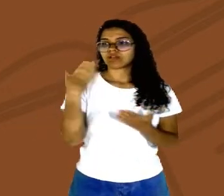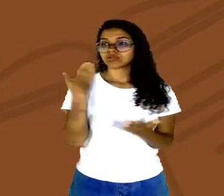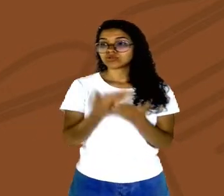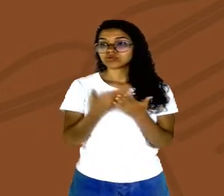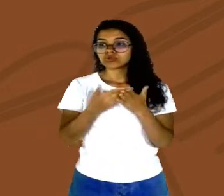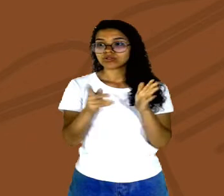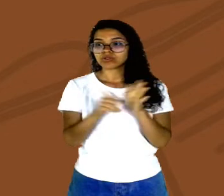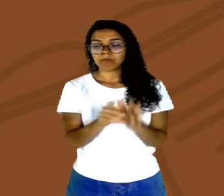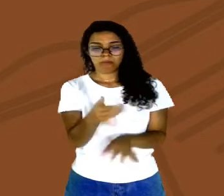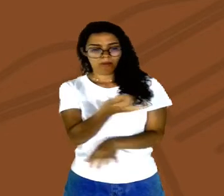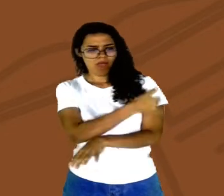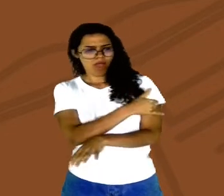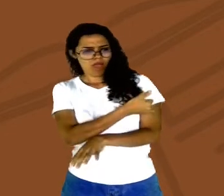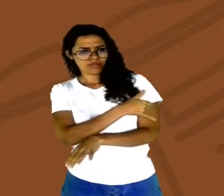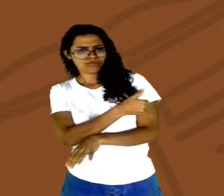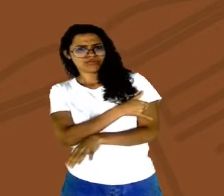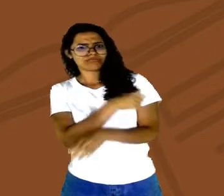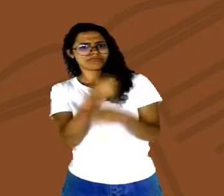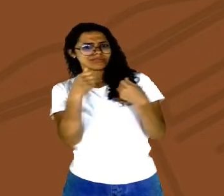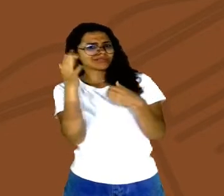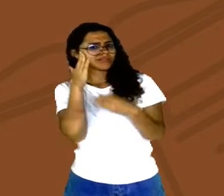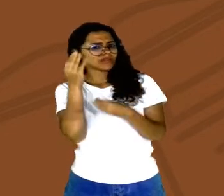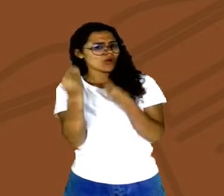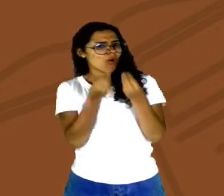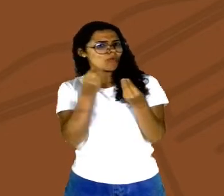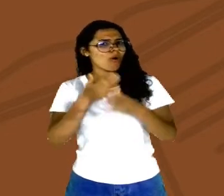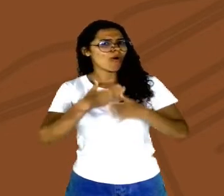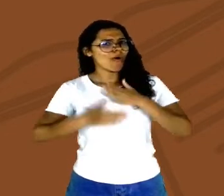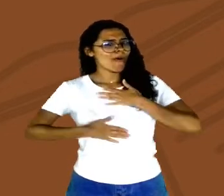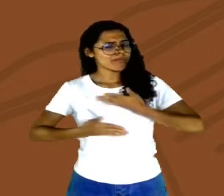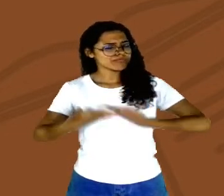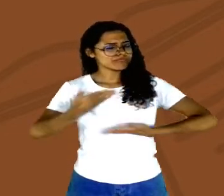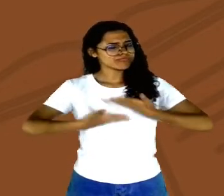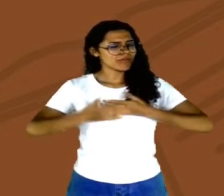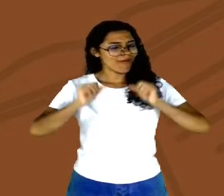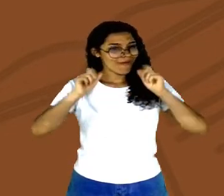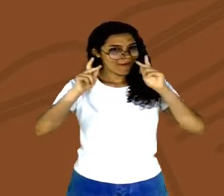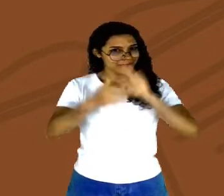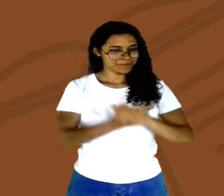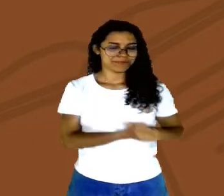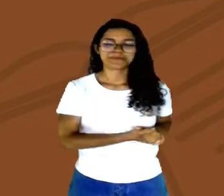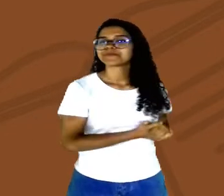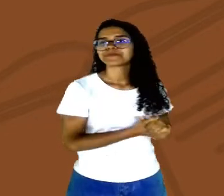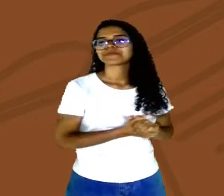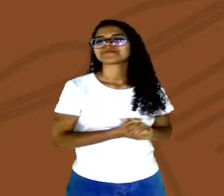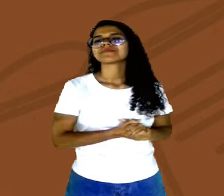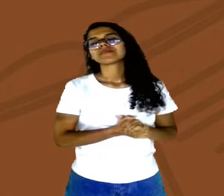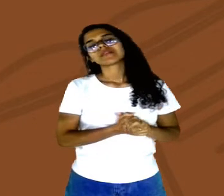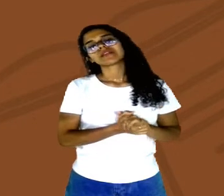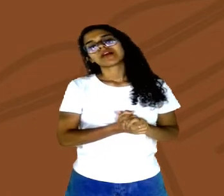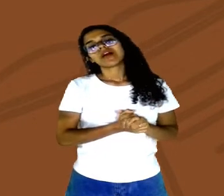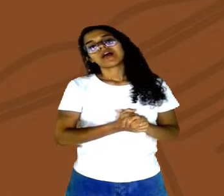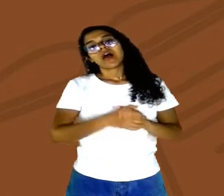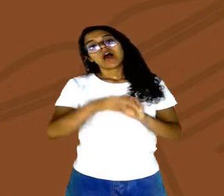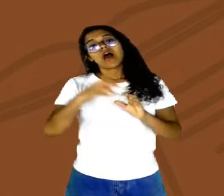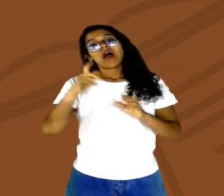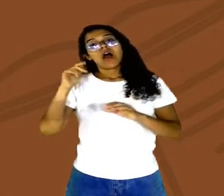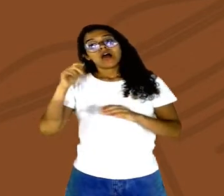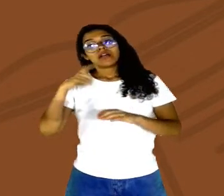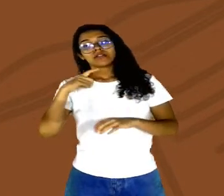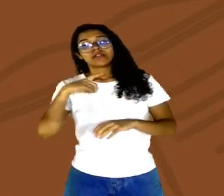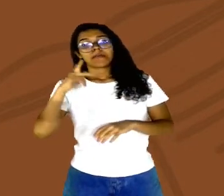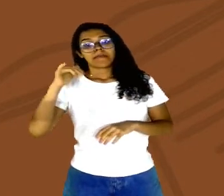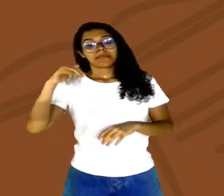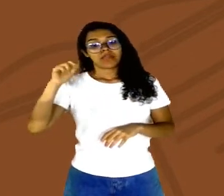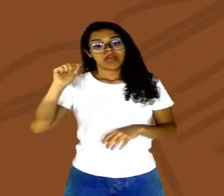da EJA, precisamos entender como funciona o nosso corpo, ok? Então, as glândulas endócrinas são glândula pineal,